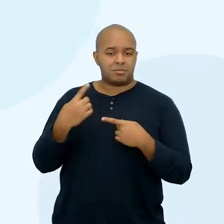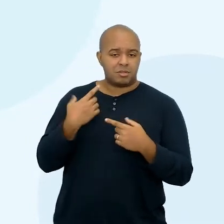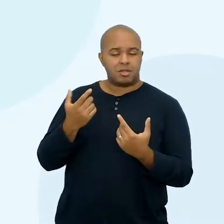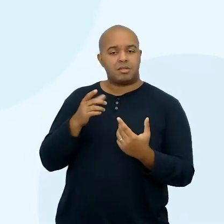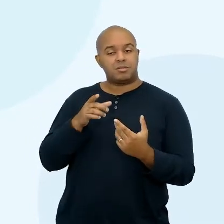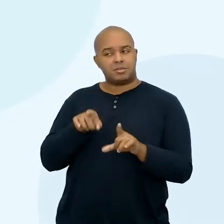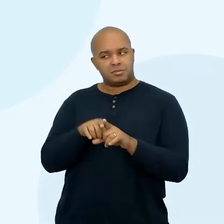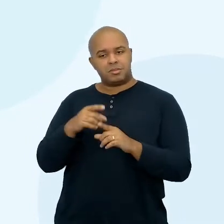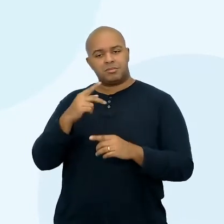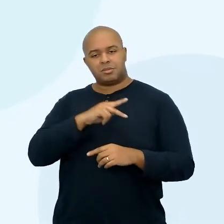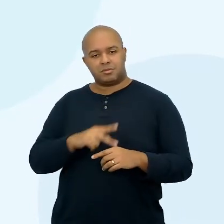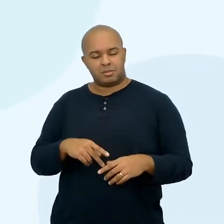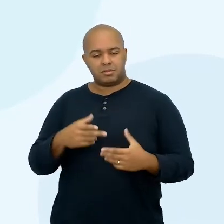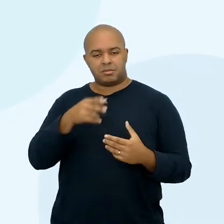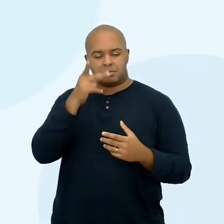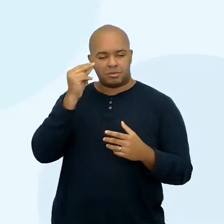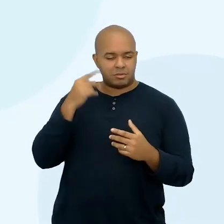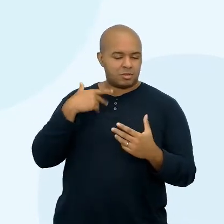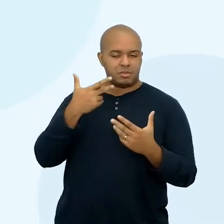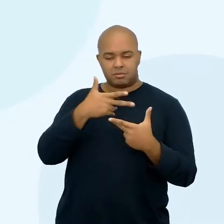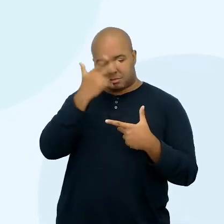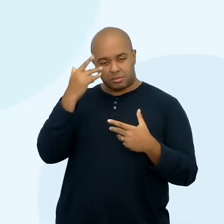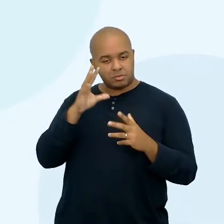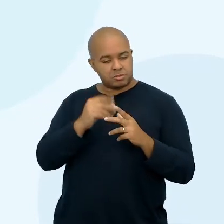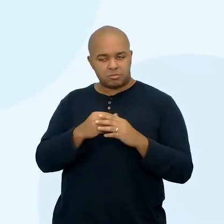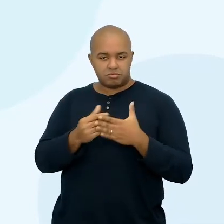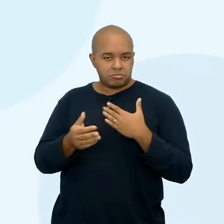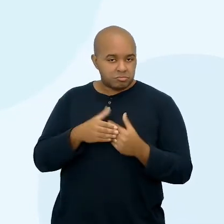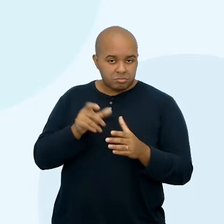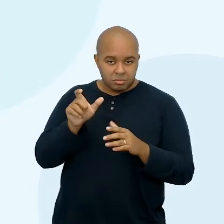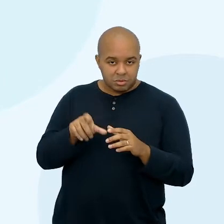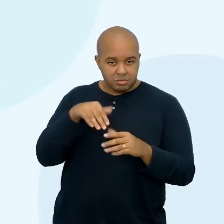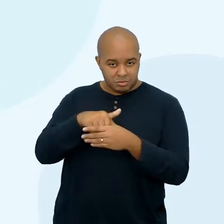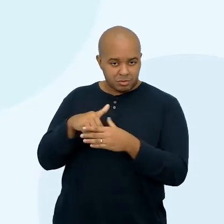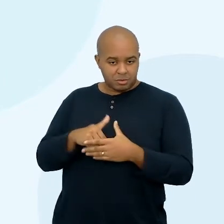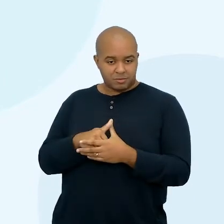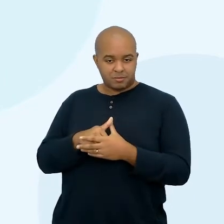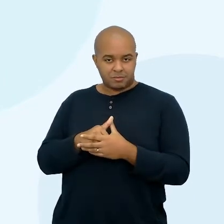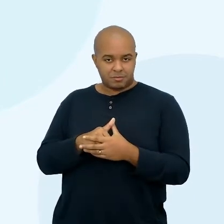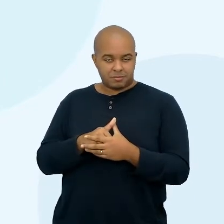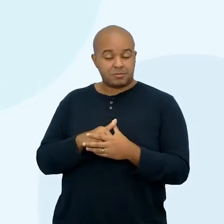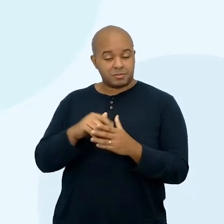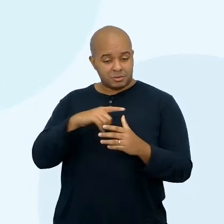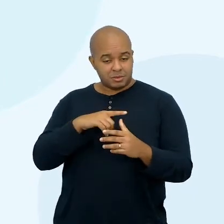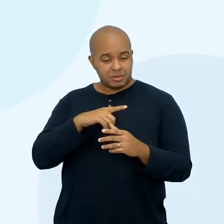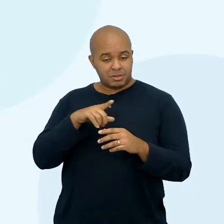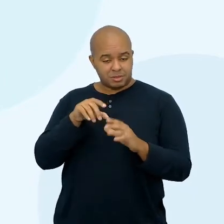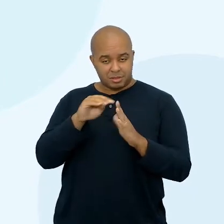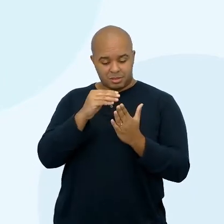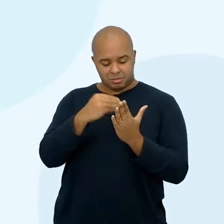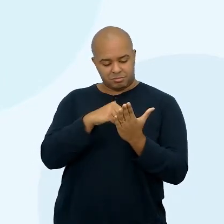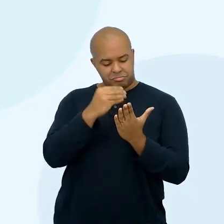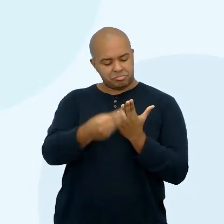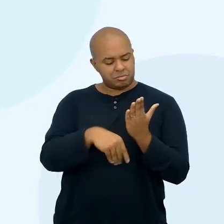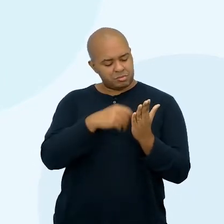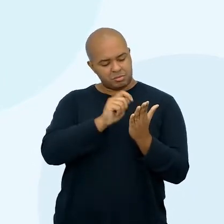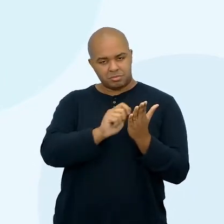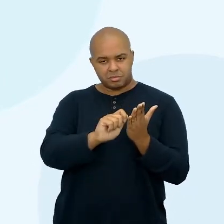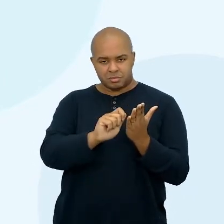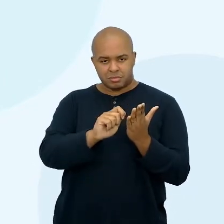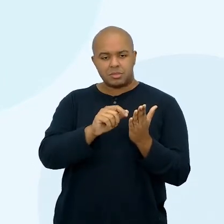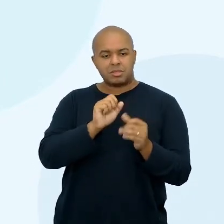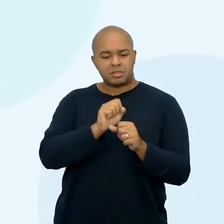os líderes. São pessoas que dividem com você as mesmas angústias, que conhecem